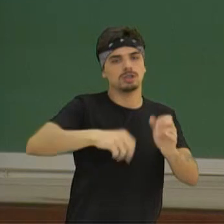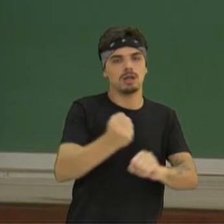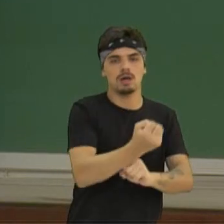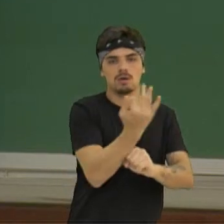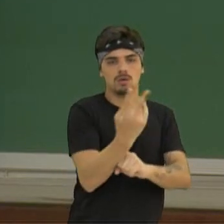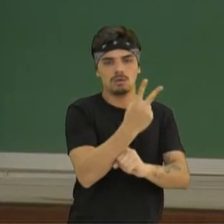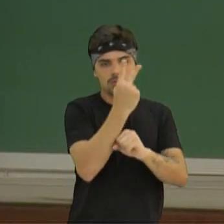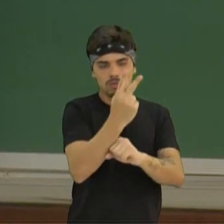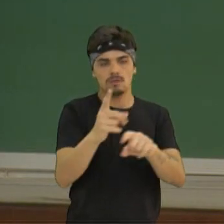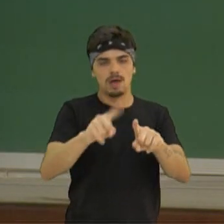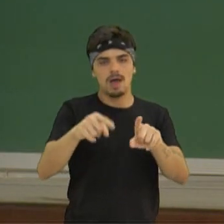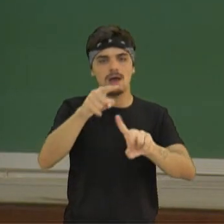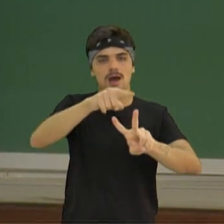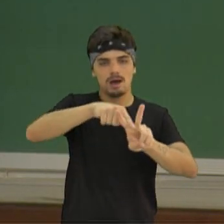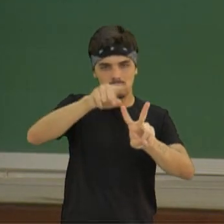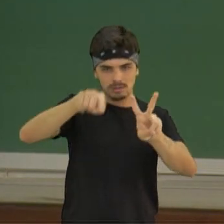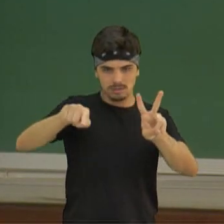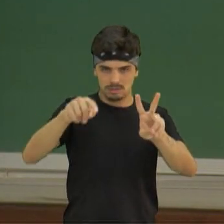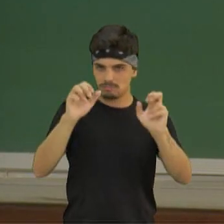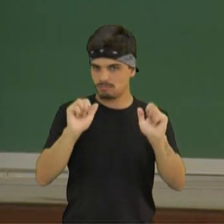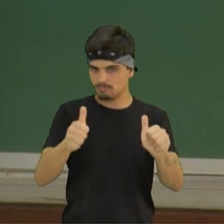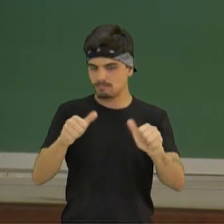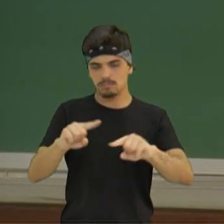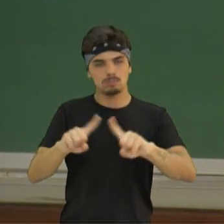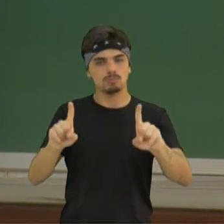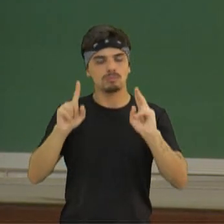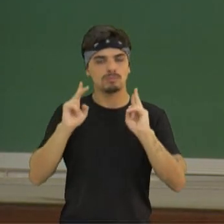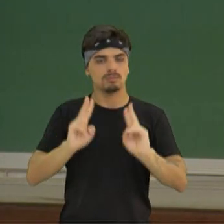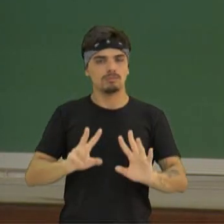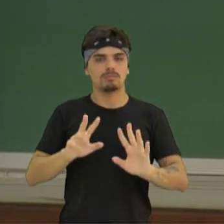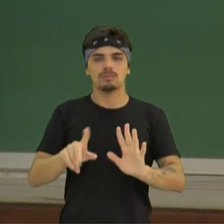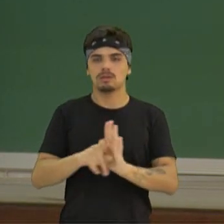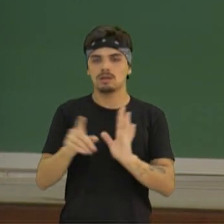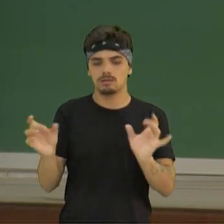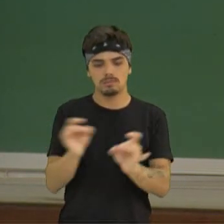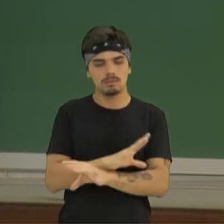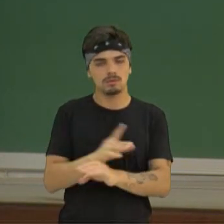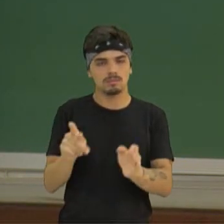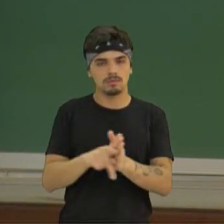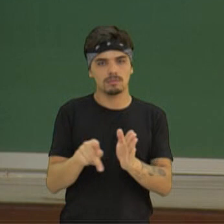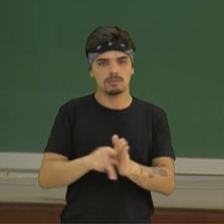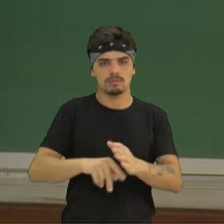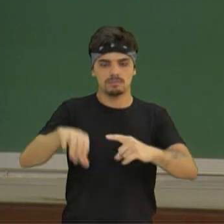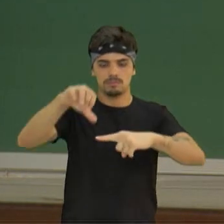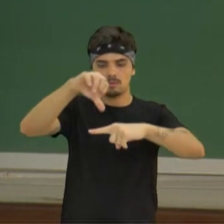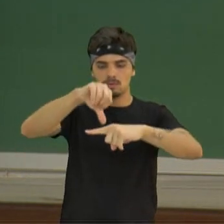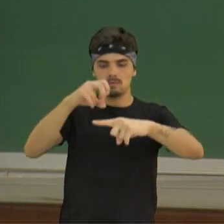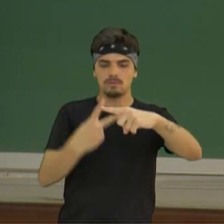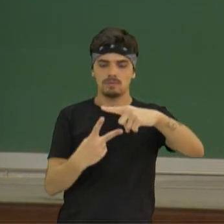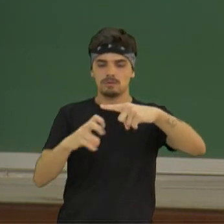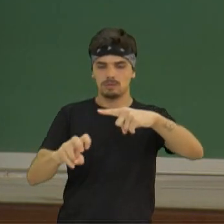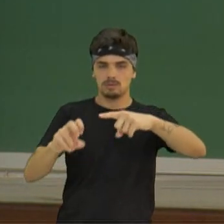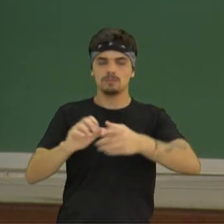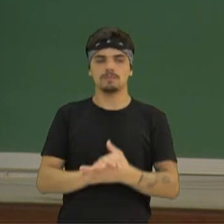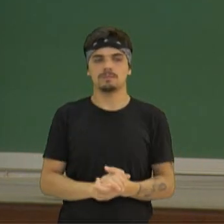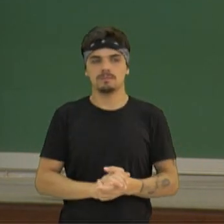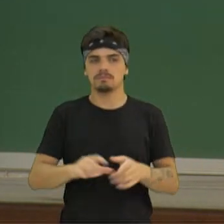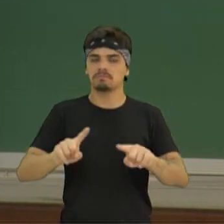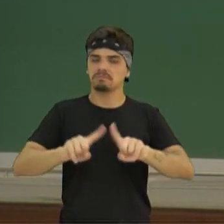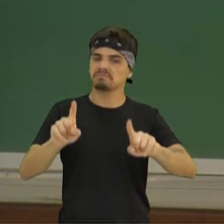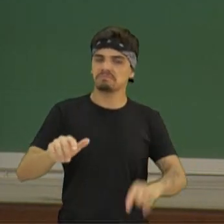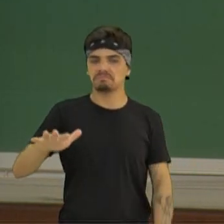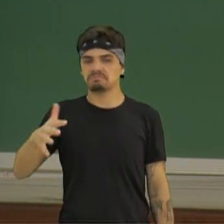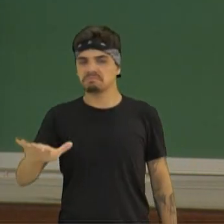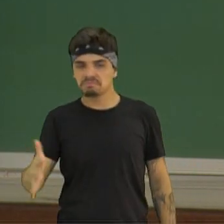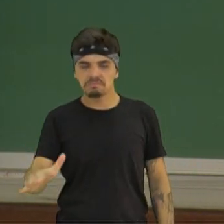é a raiz quadrada, certo? Então, a gente conclui com a raiz quadrada de 9/25. Mais ou